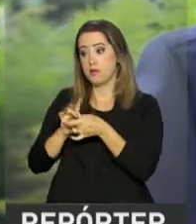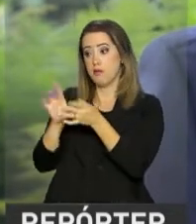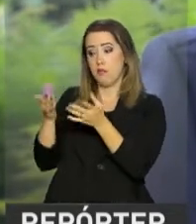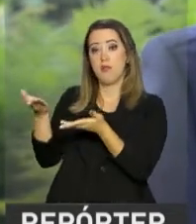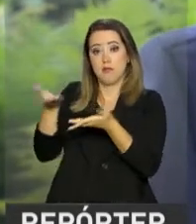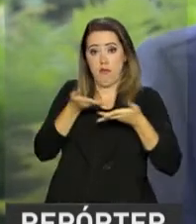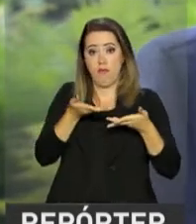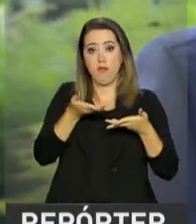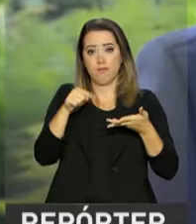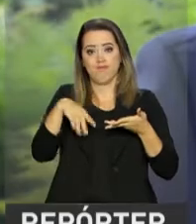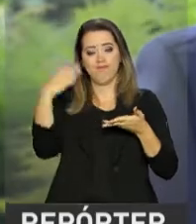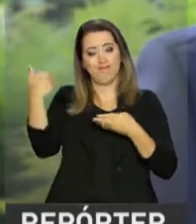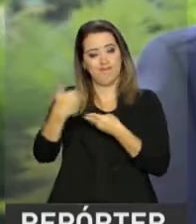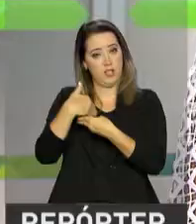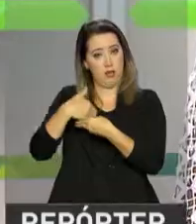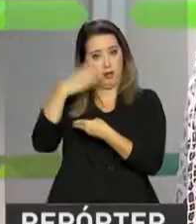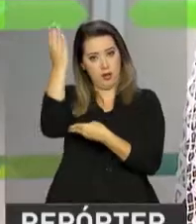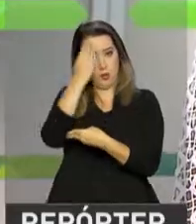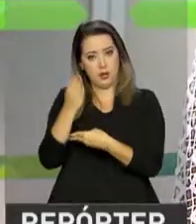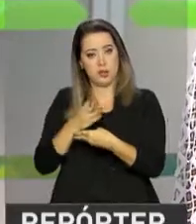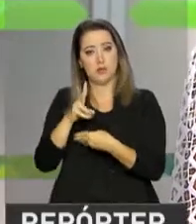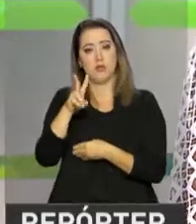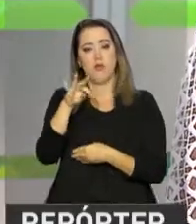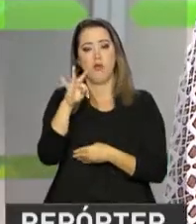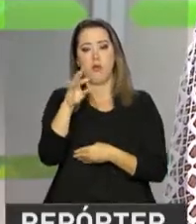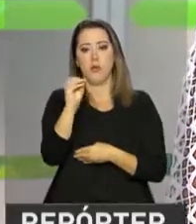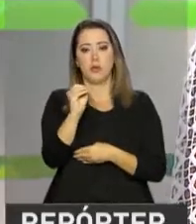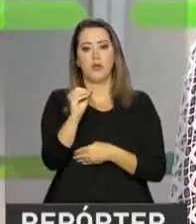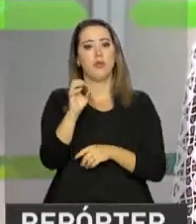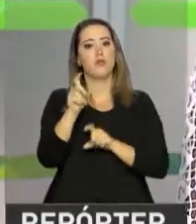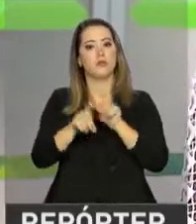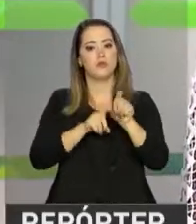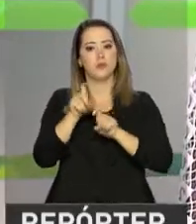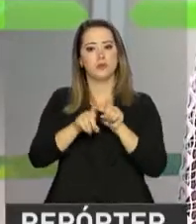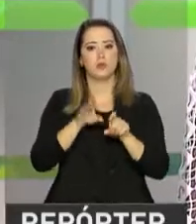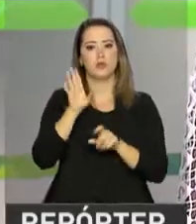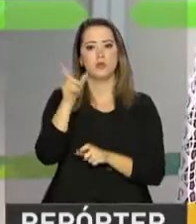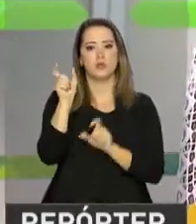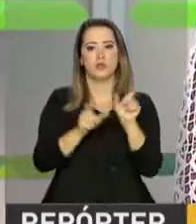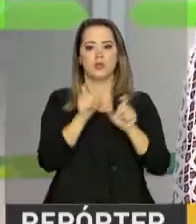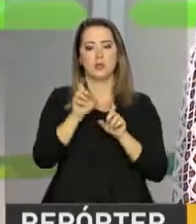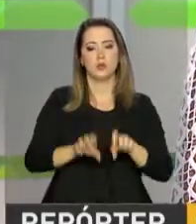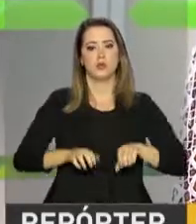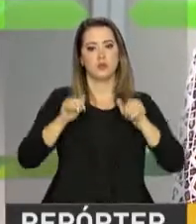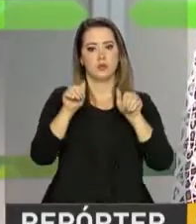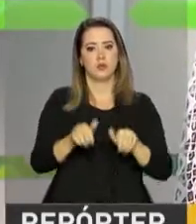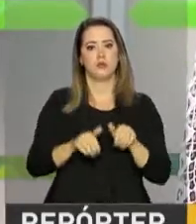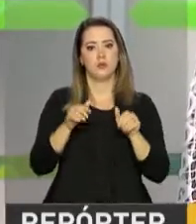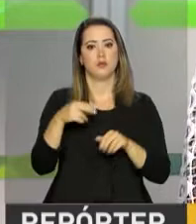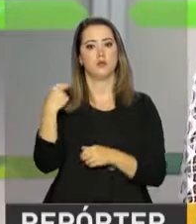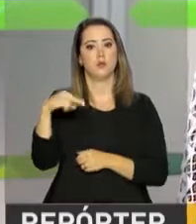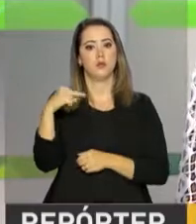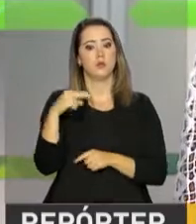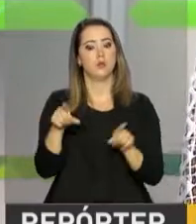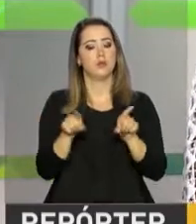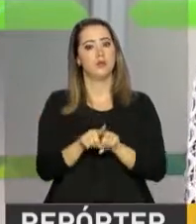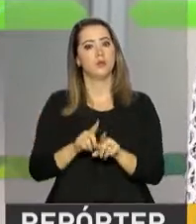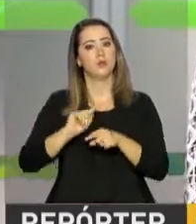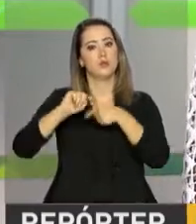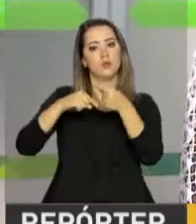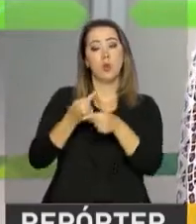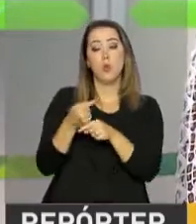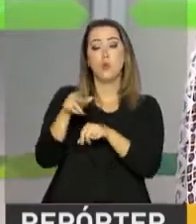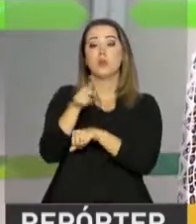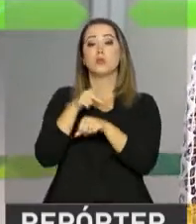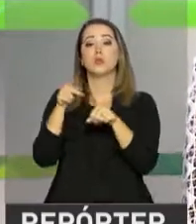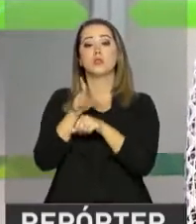para viajar para o Brasil, que é o visto eletrônico. O visto eletrônico já está valendo para visitantes da Austrália desde novembro. O próximo país a